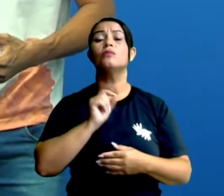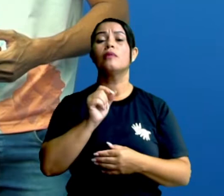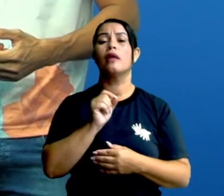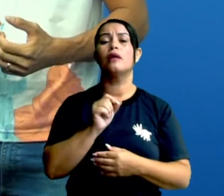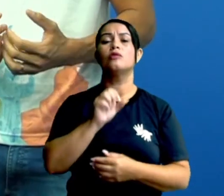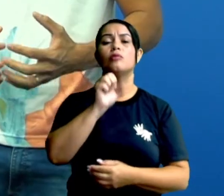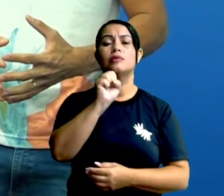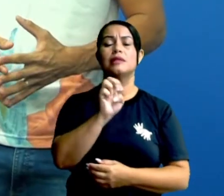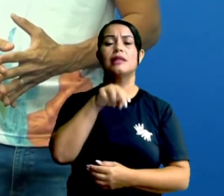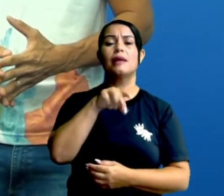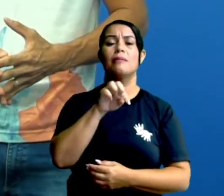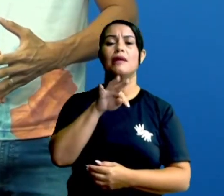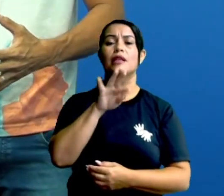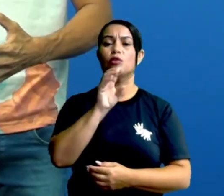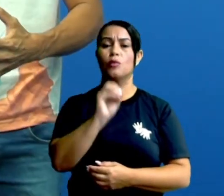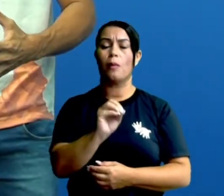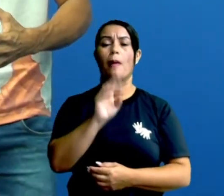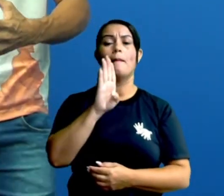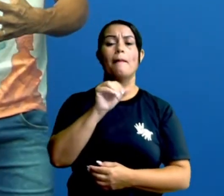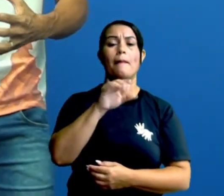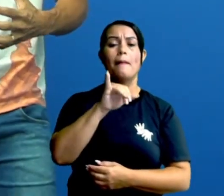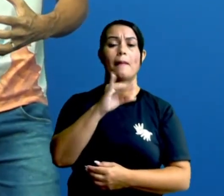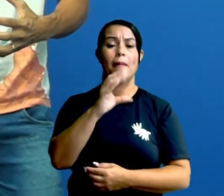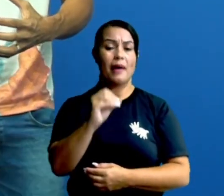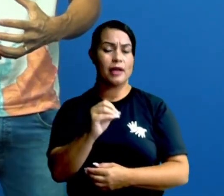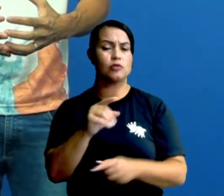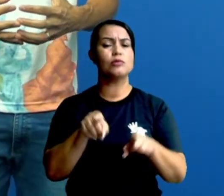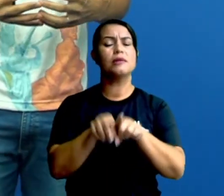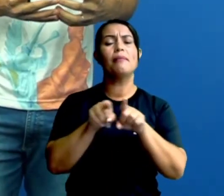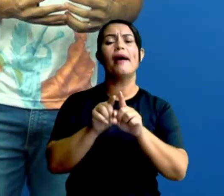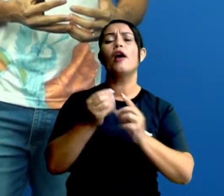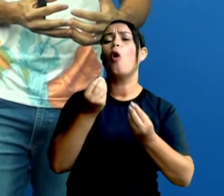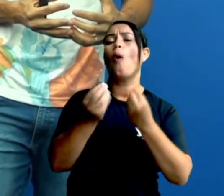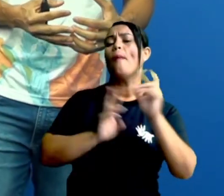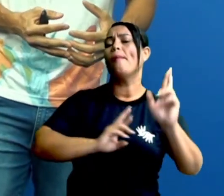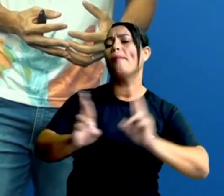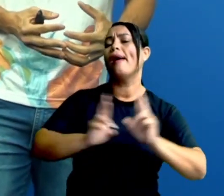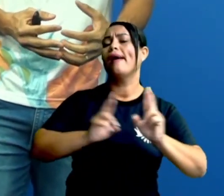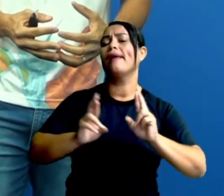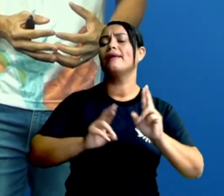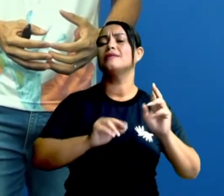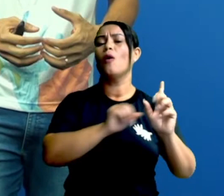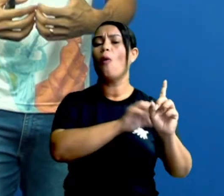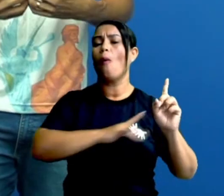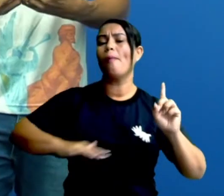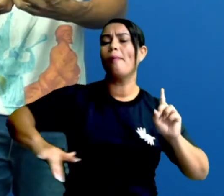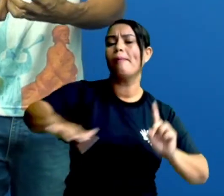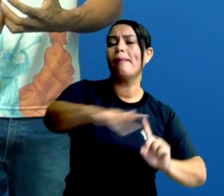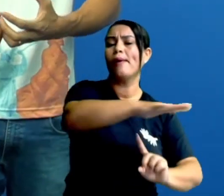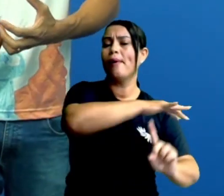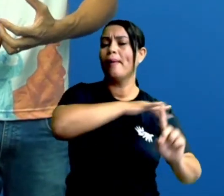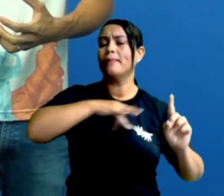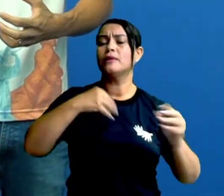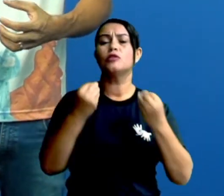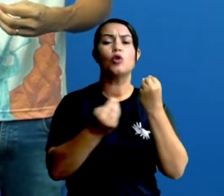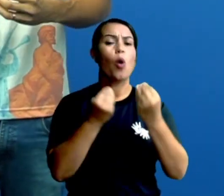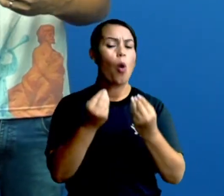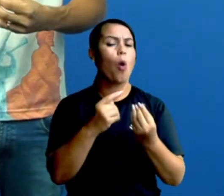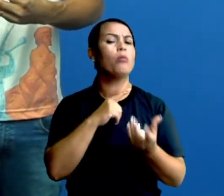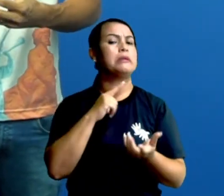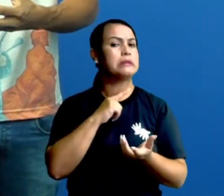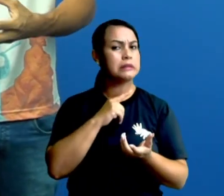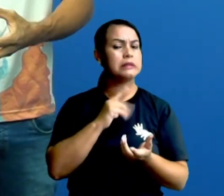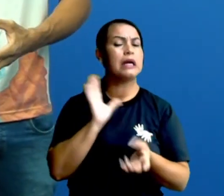do saneamento básico e a sua relação com o meio ambiente. Não é isso? O saneamento básico ele